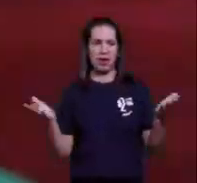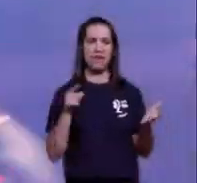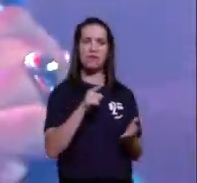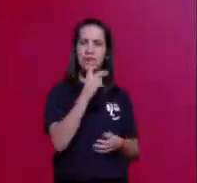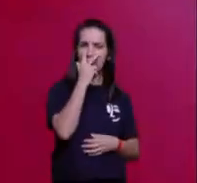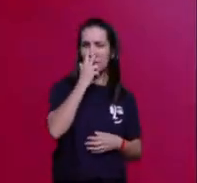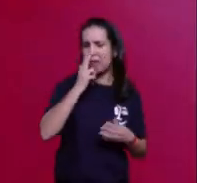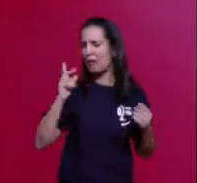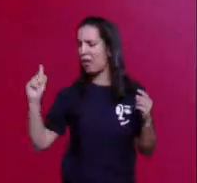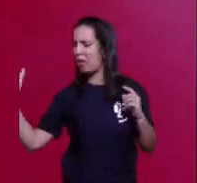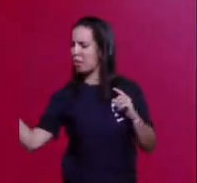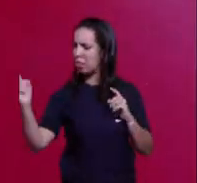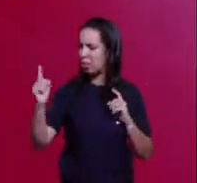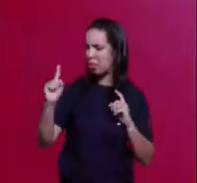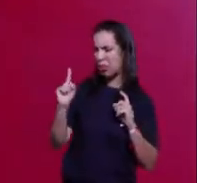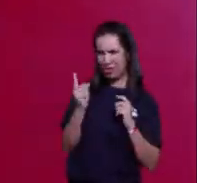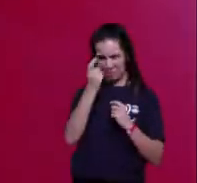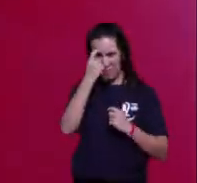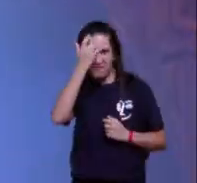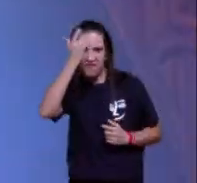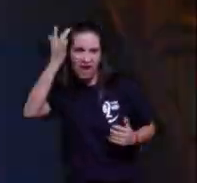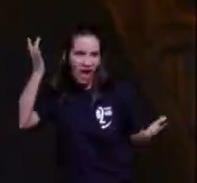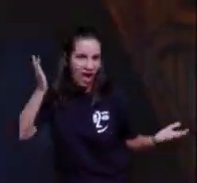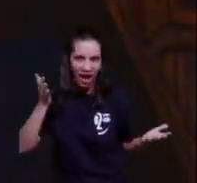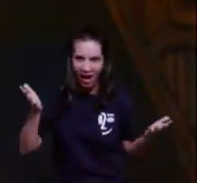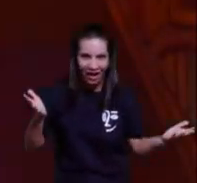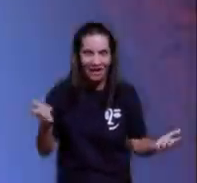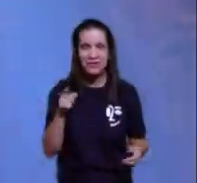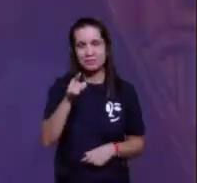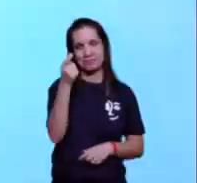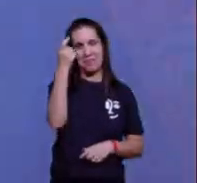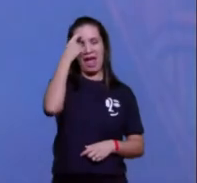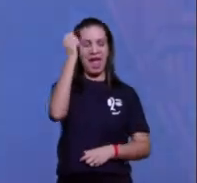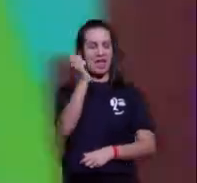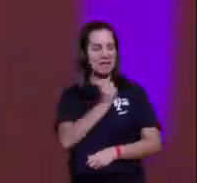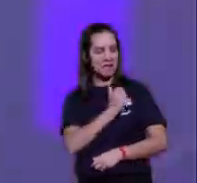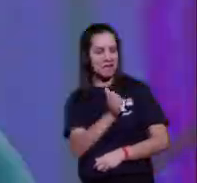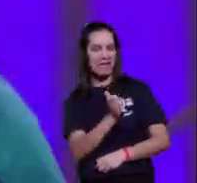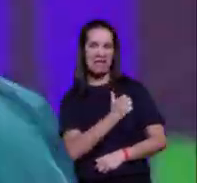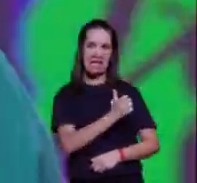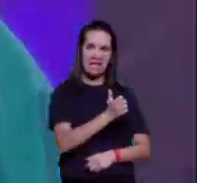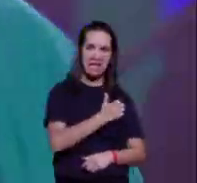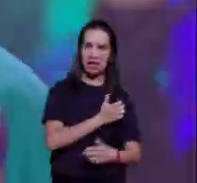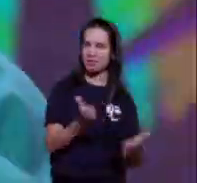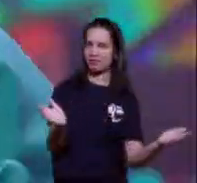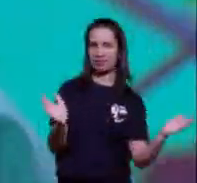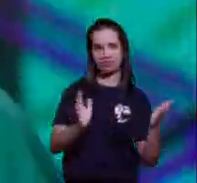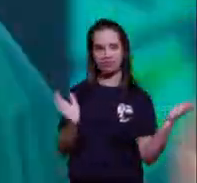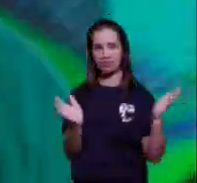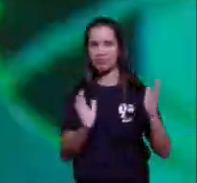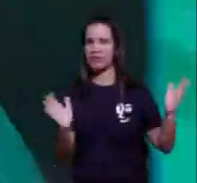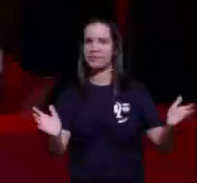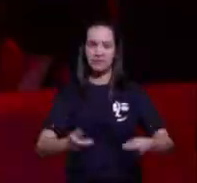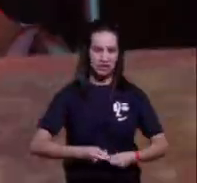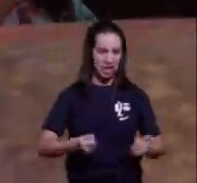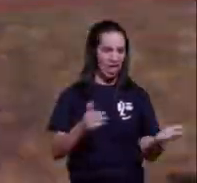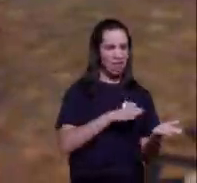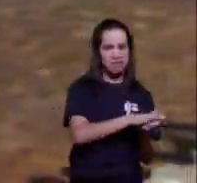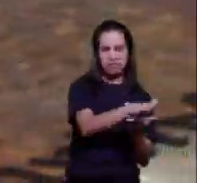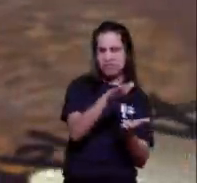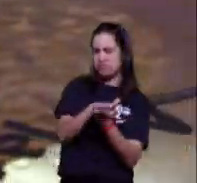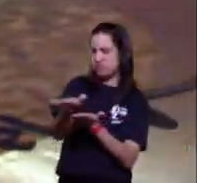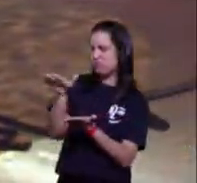do nada queria que fosse tão fácil pra mim. Ai, só pode estar milionária. Quando o pobre era assim, só vejo umas roupa bolada, umas